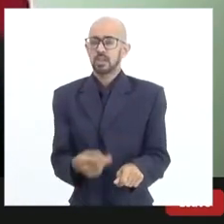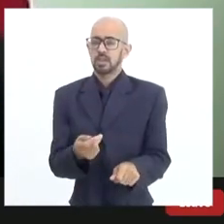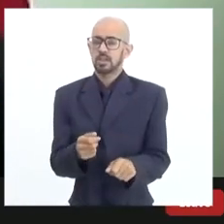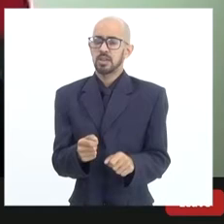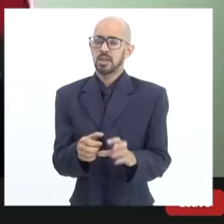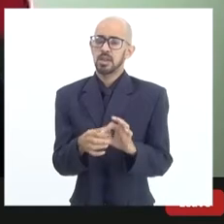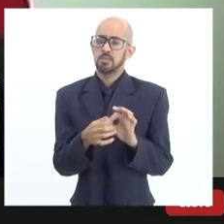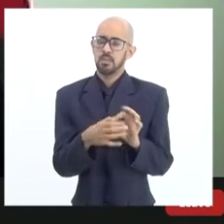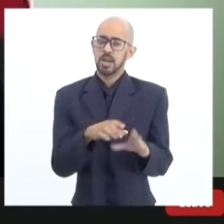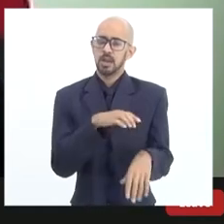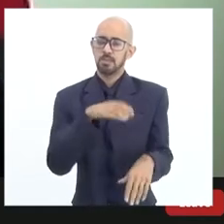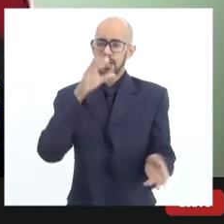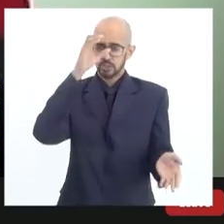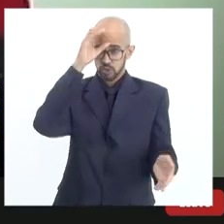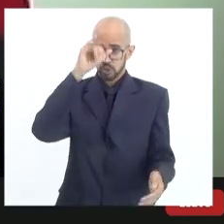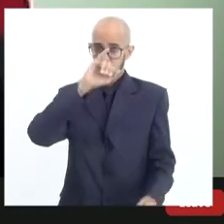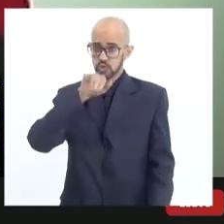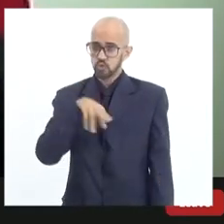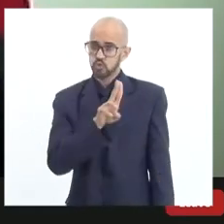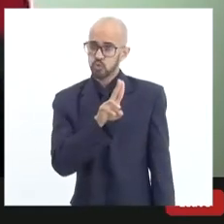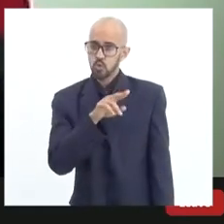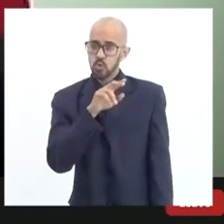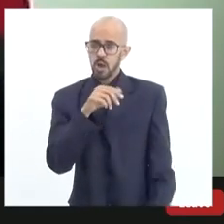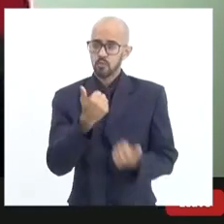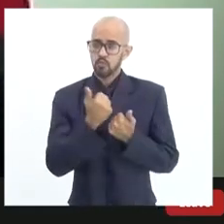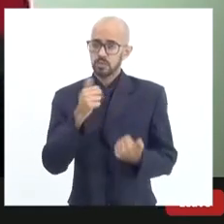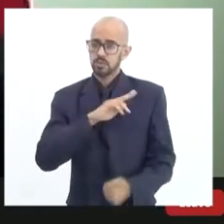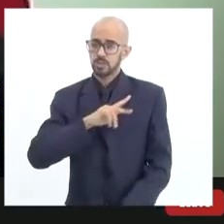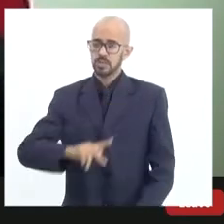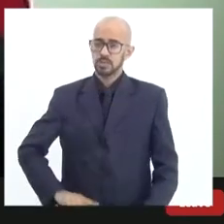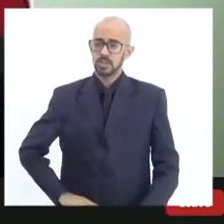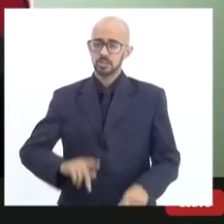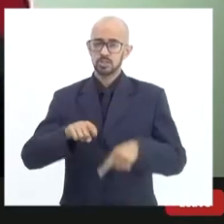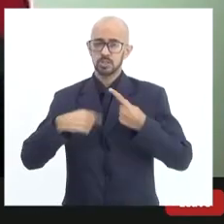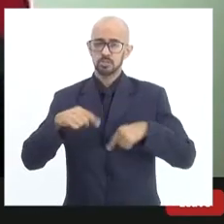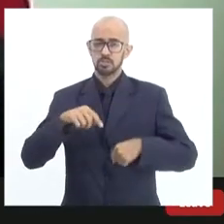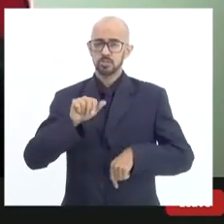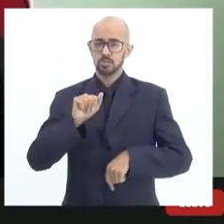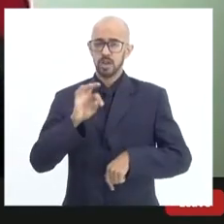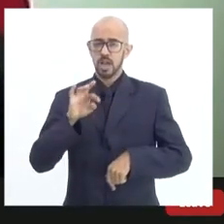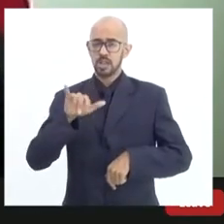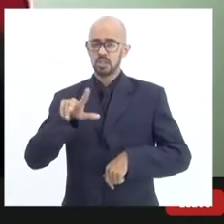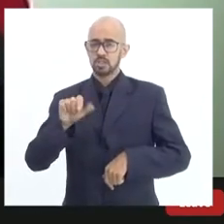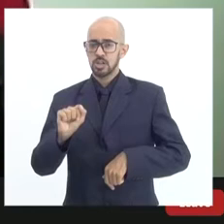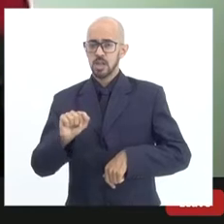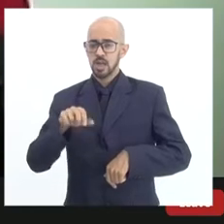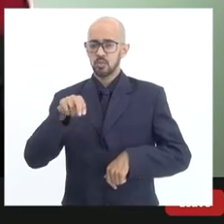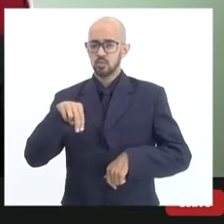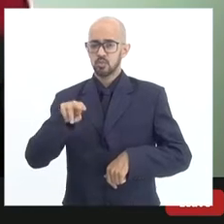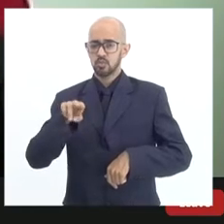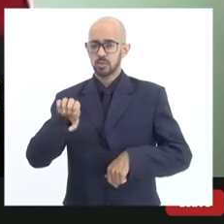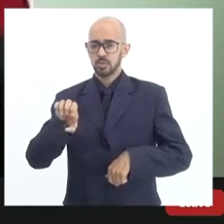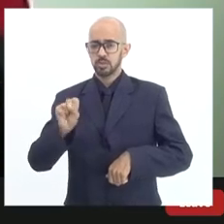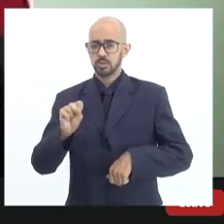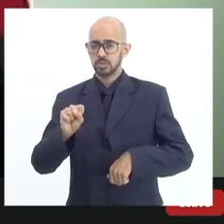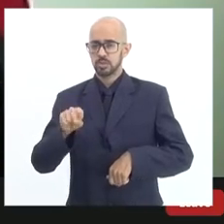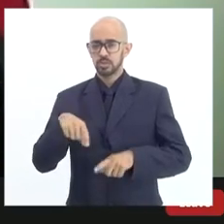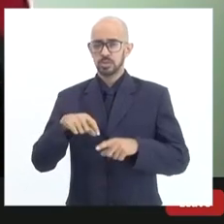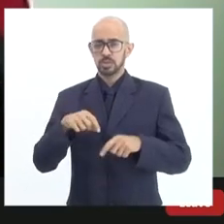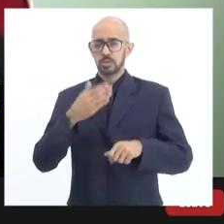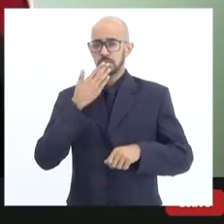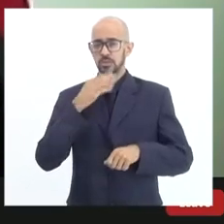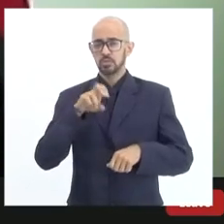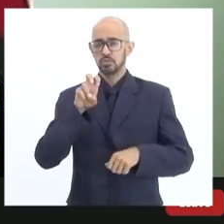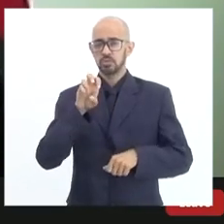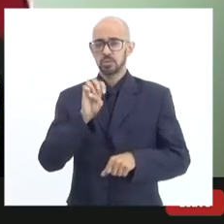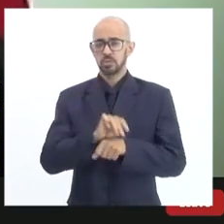a deputada Tia Ju, nossa vice-presidente, em seguida para o deputado Átila Nunes, e pedindo aí